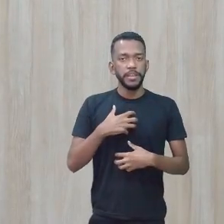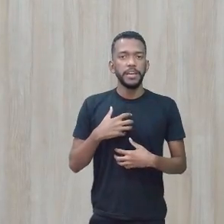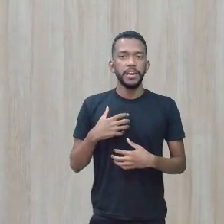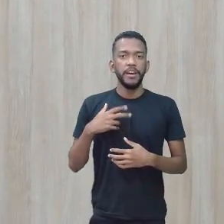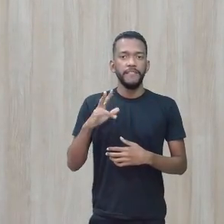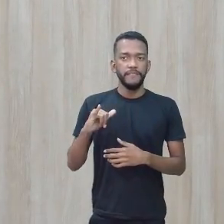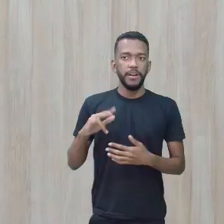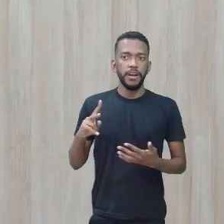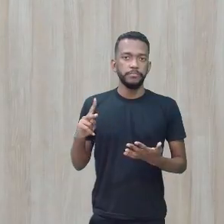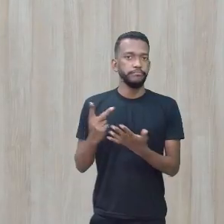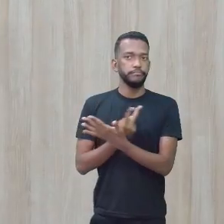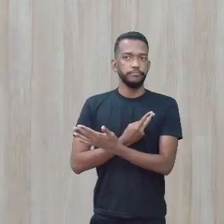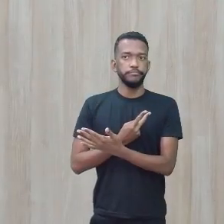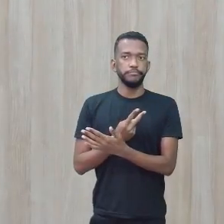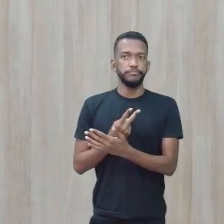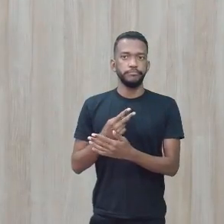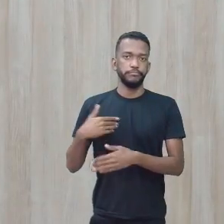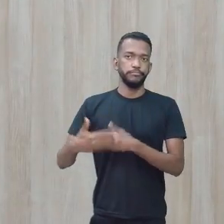muitos danos.